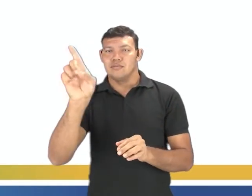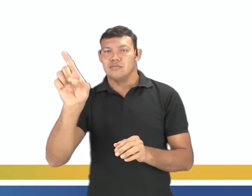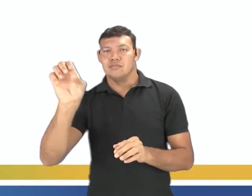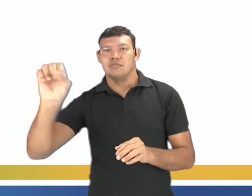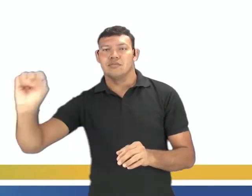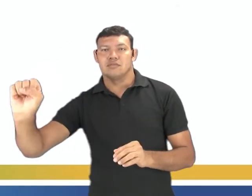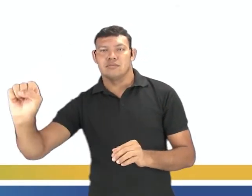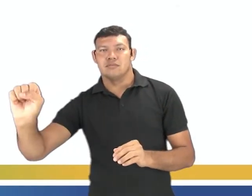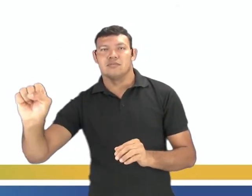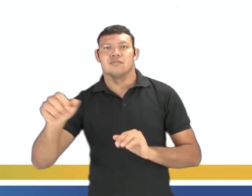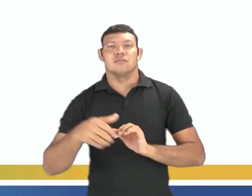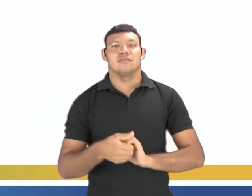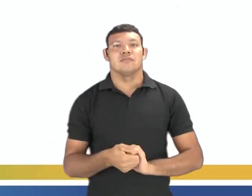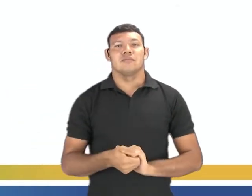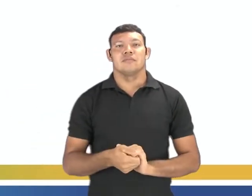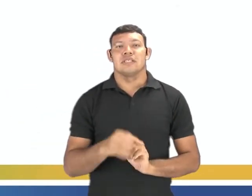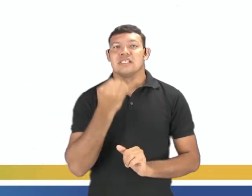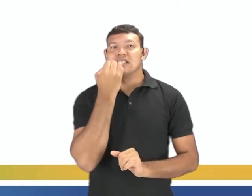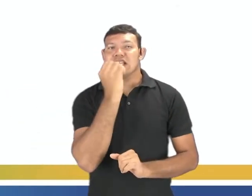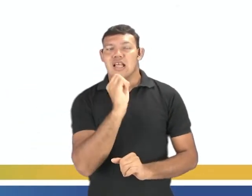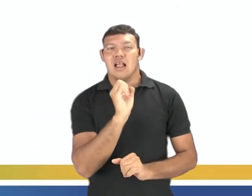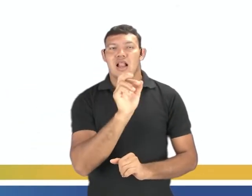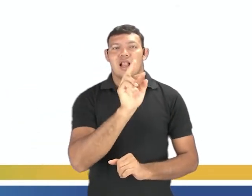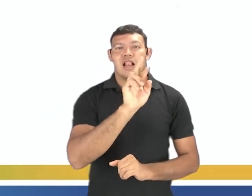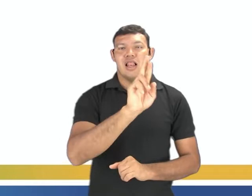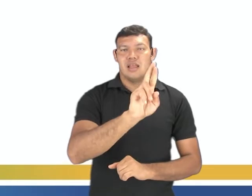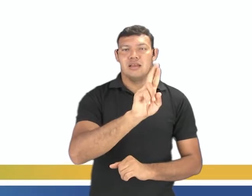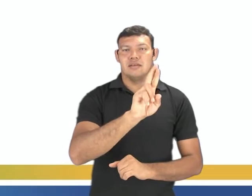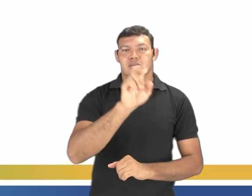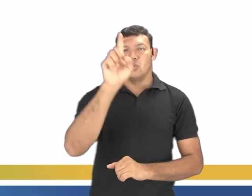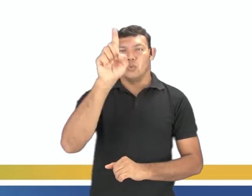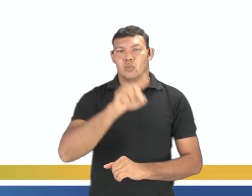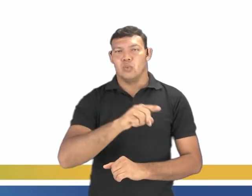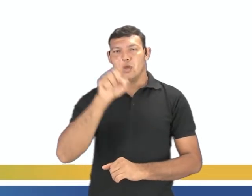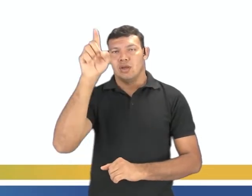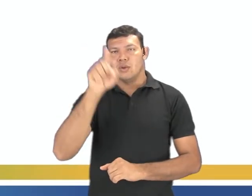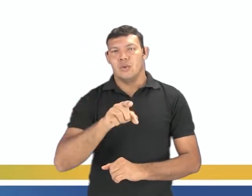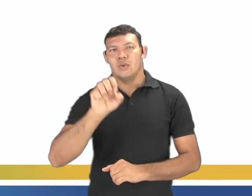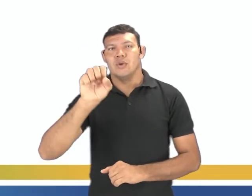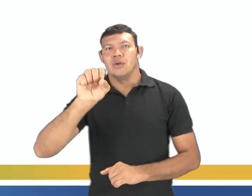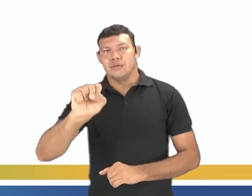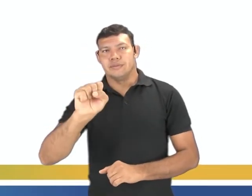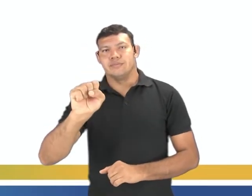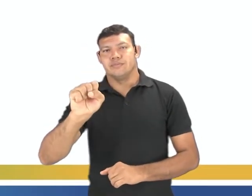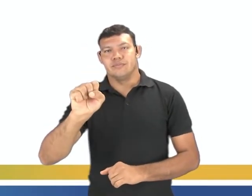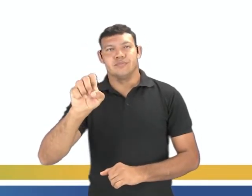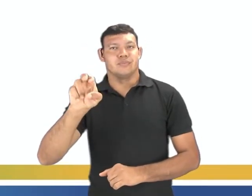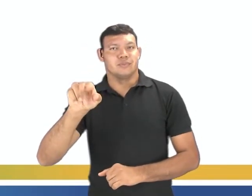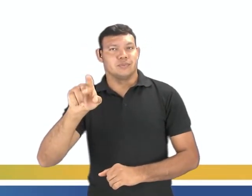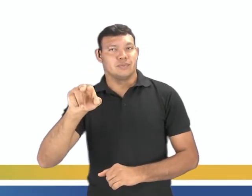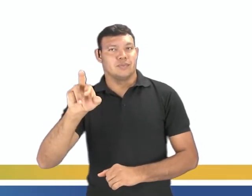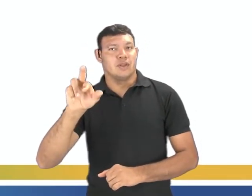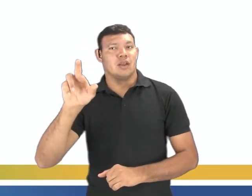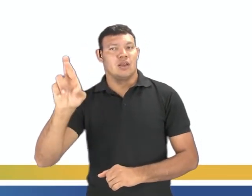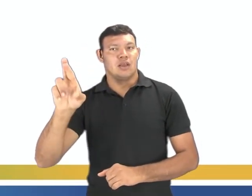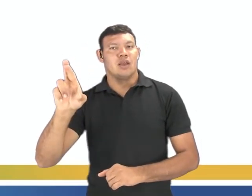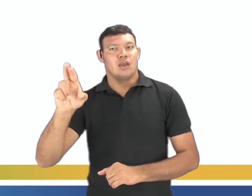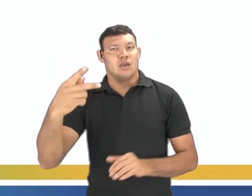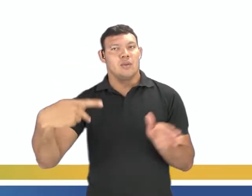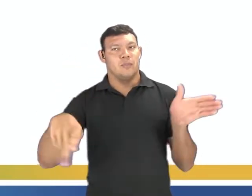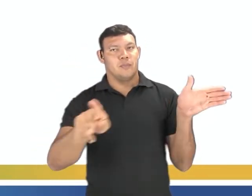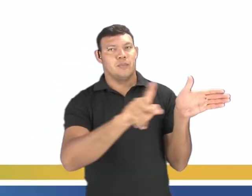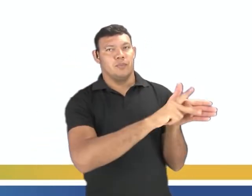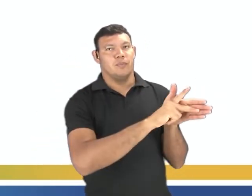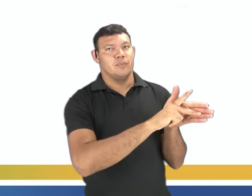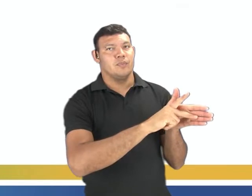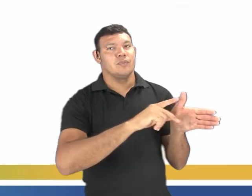está paralela a S se acontecer esses três casos. O R estiver contido no plano